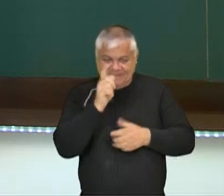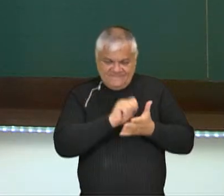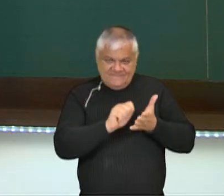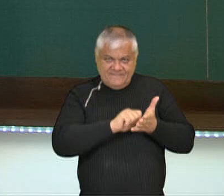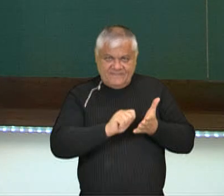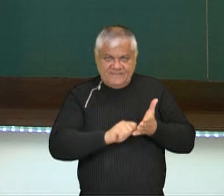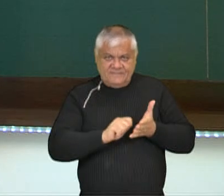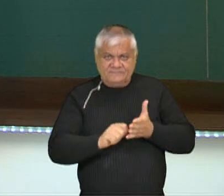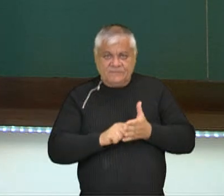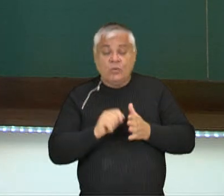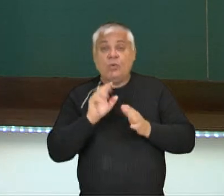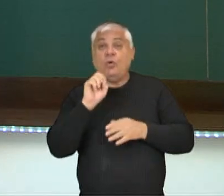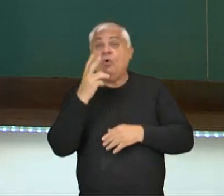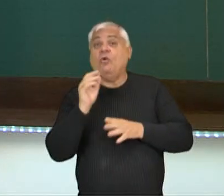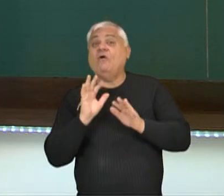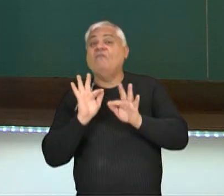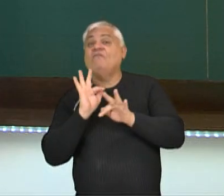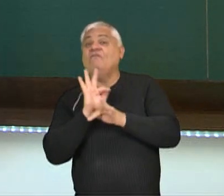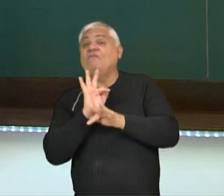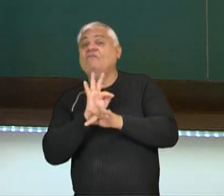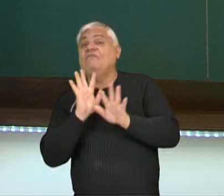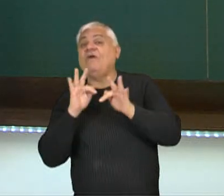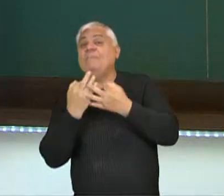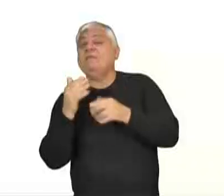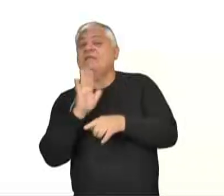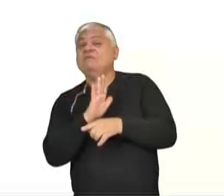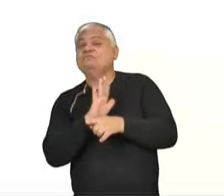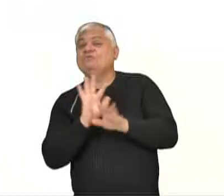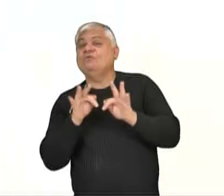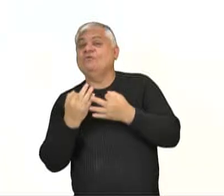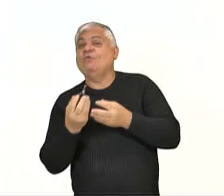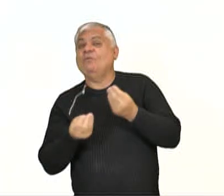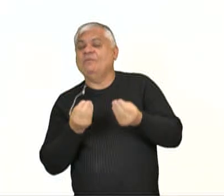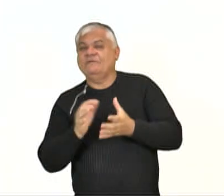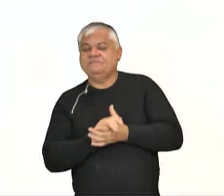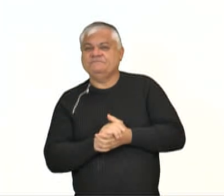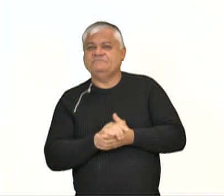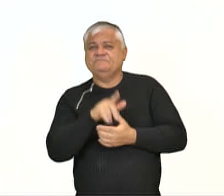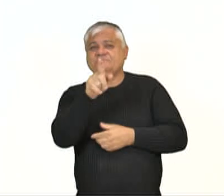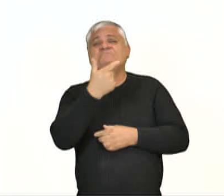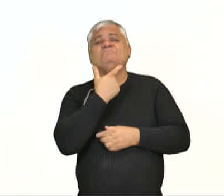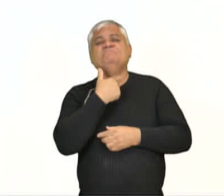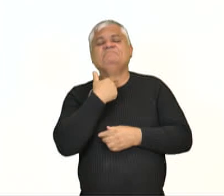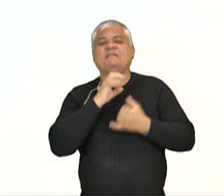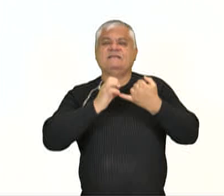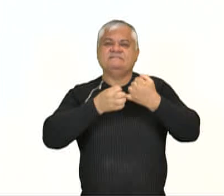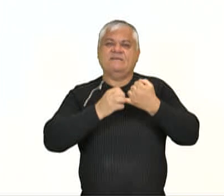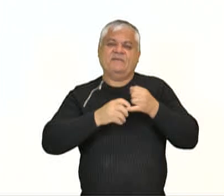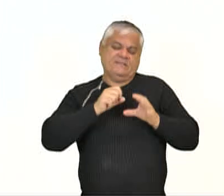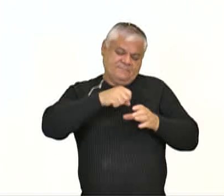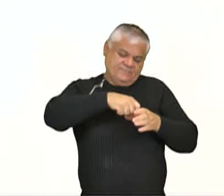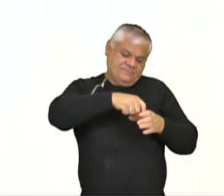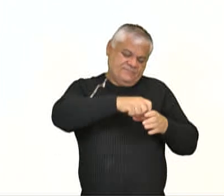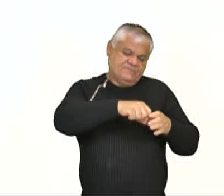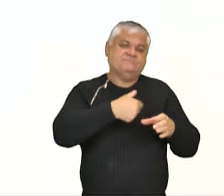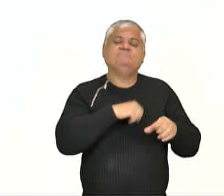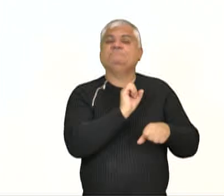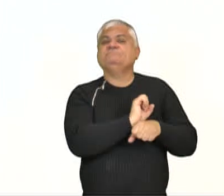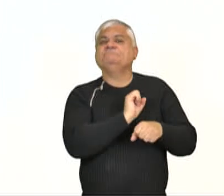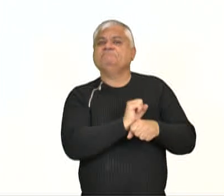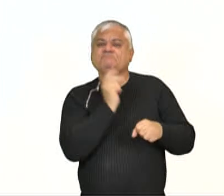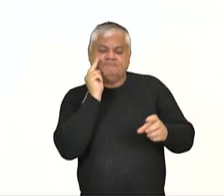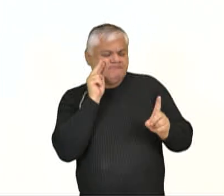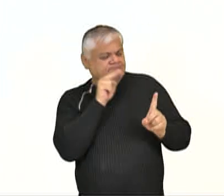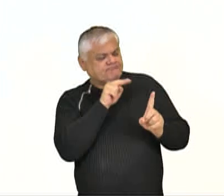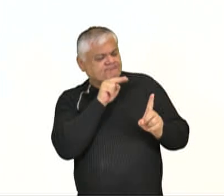Não tem problema. Fez com a família? Também não tem problema. Vamos lá, então, conferir. Você quis plantar algumas sementes e observar o crescimento da